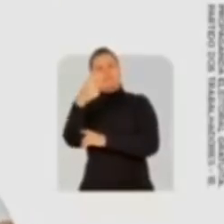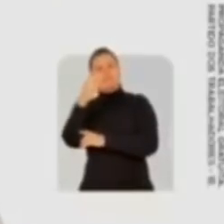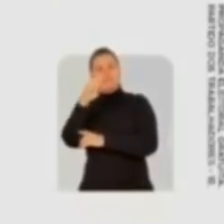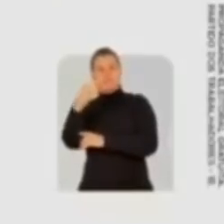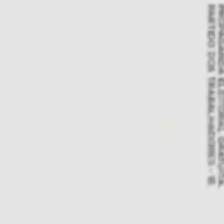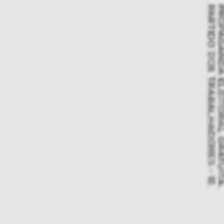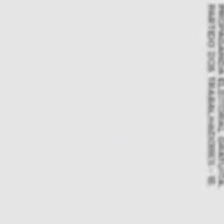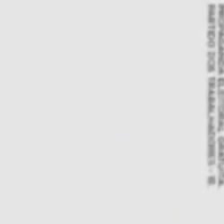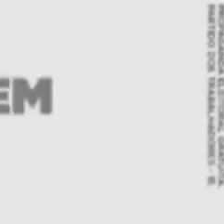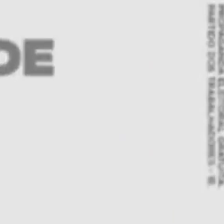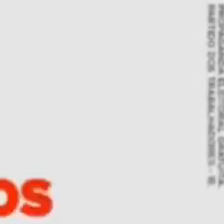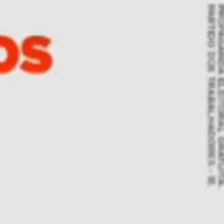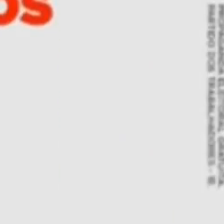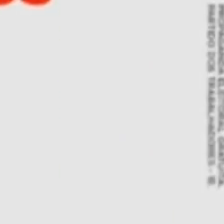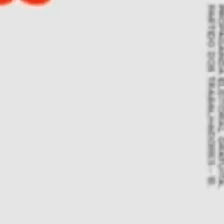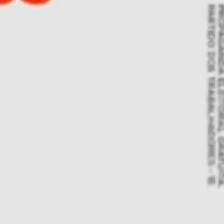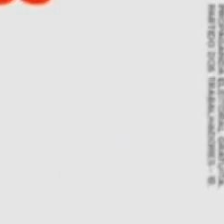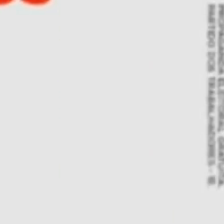@soupaola1301.